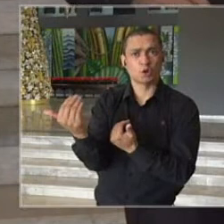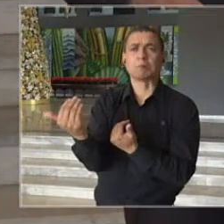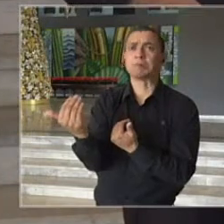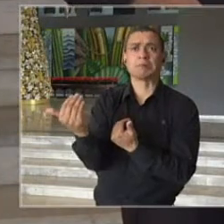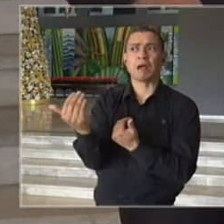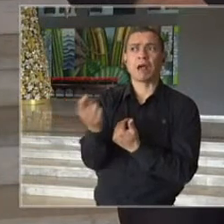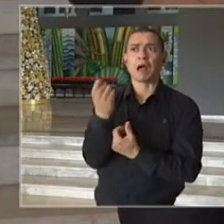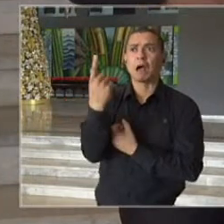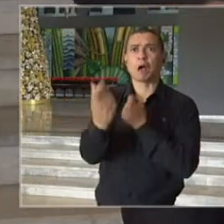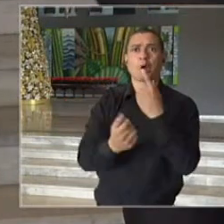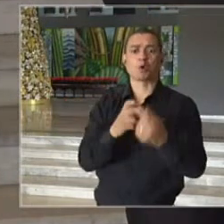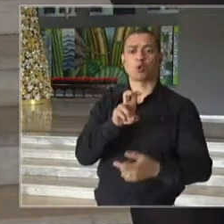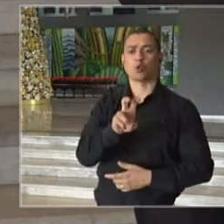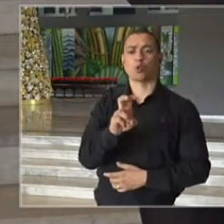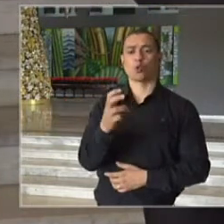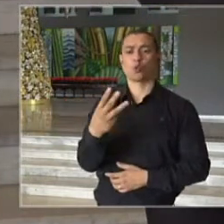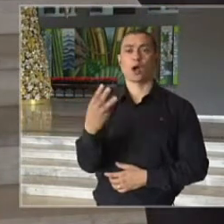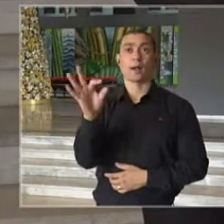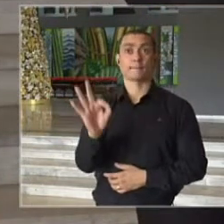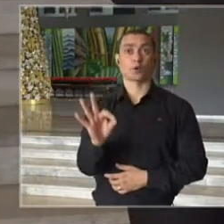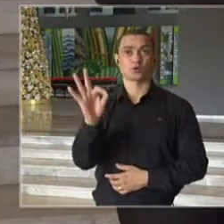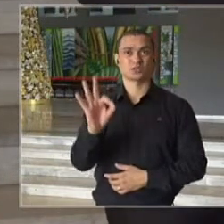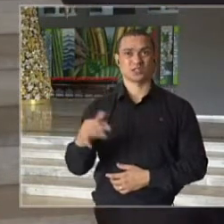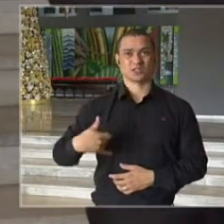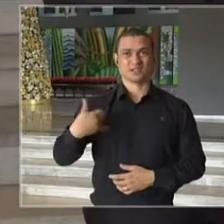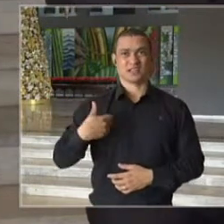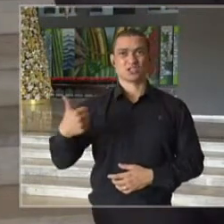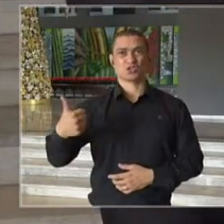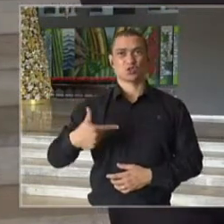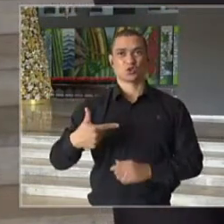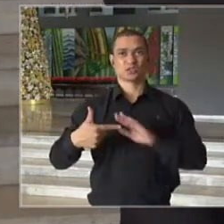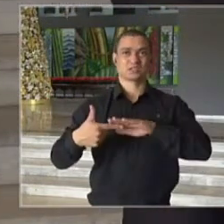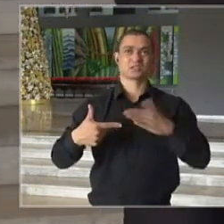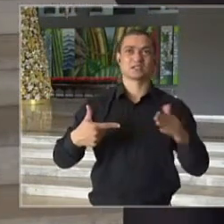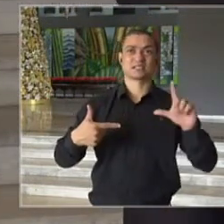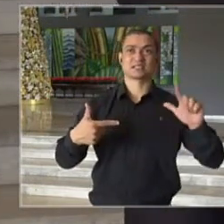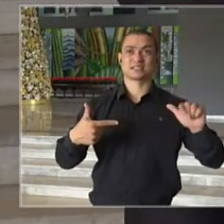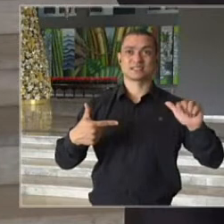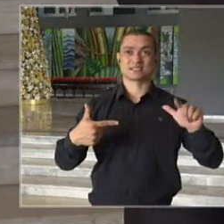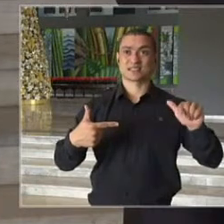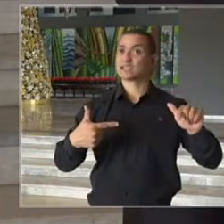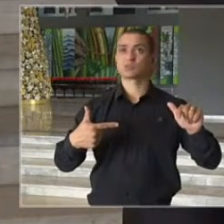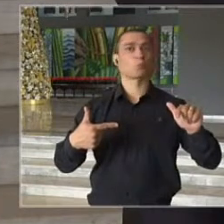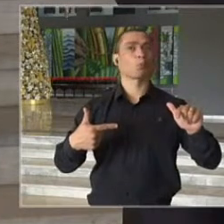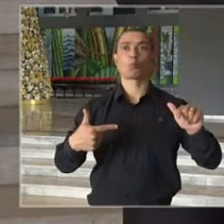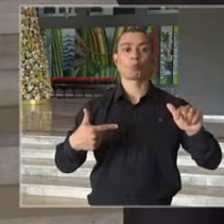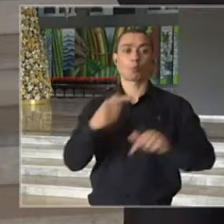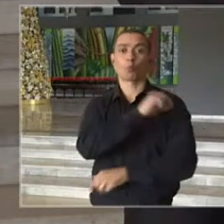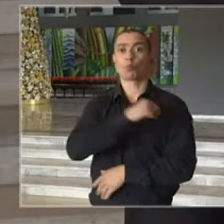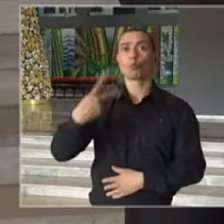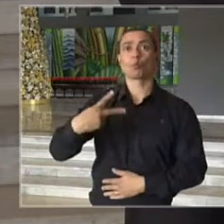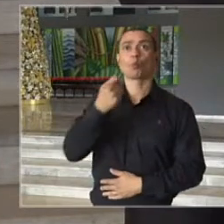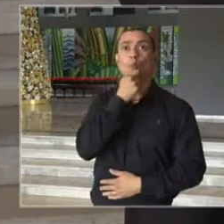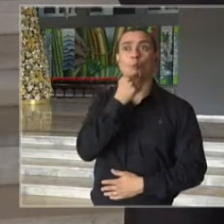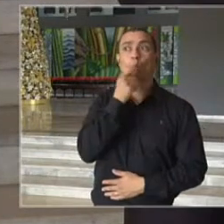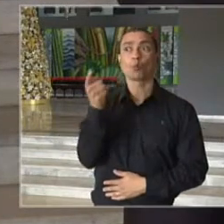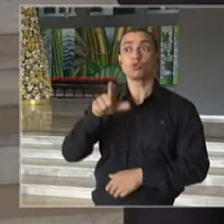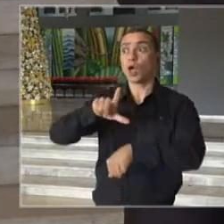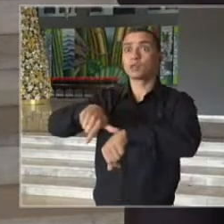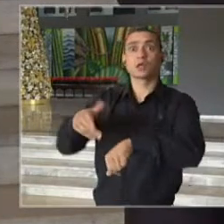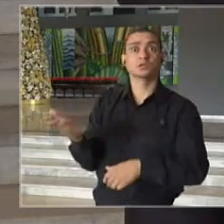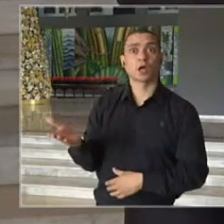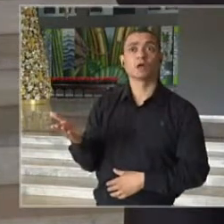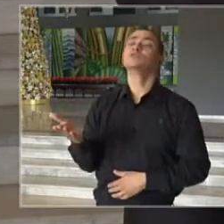torno de 53% dos adolescentes de 12 a 17 anos, não retomaram para tomar a sua segunda dose,